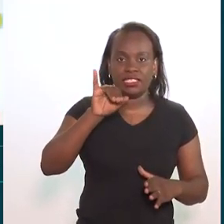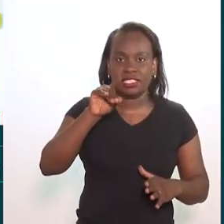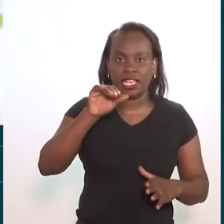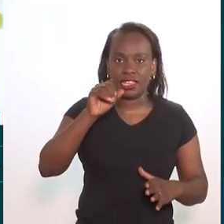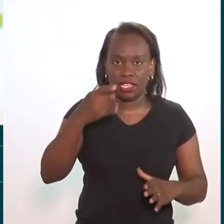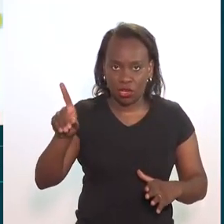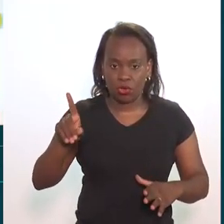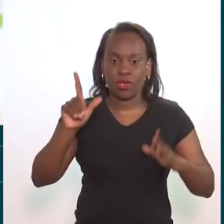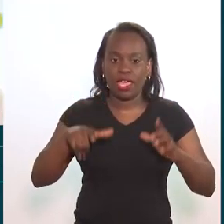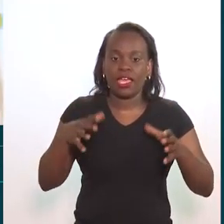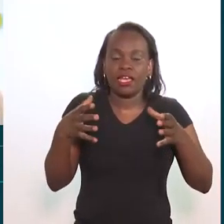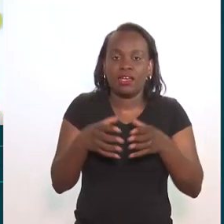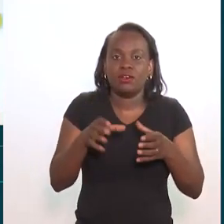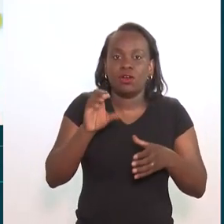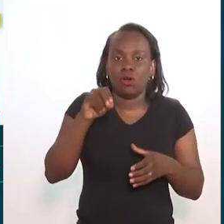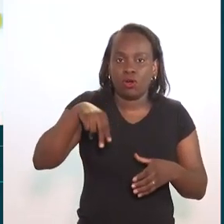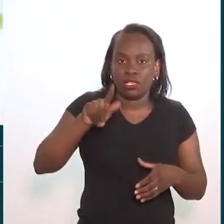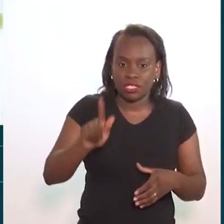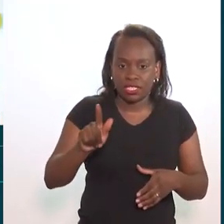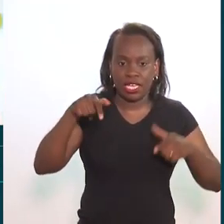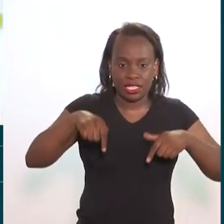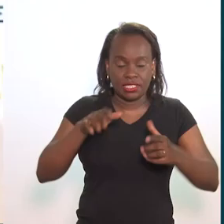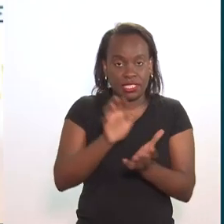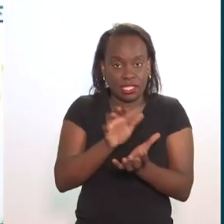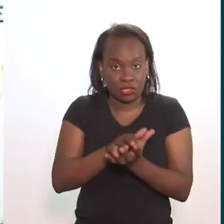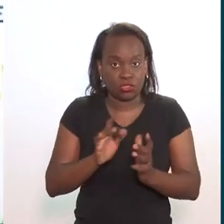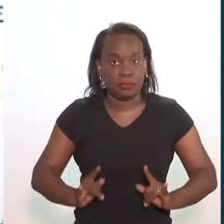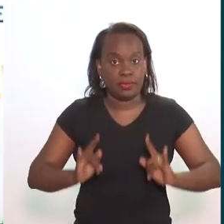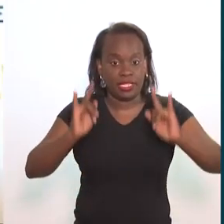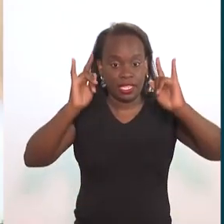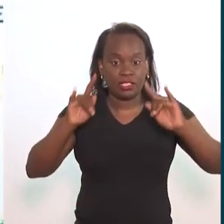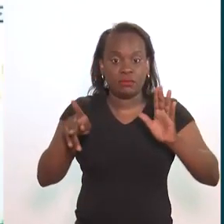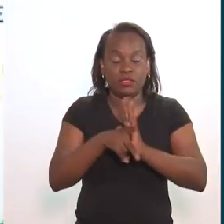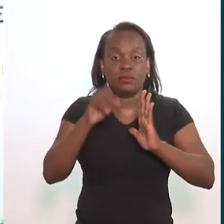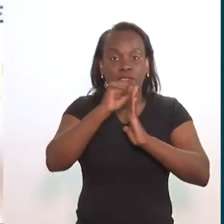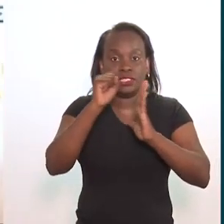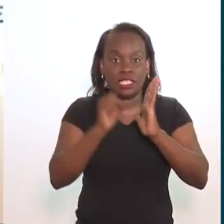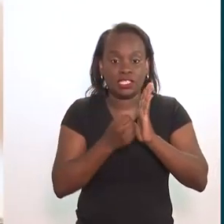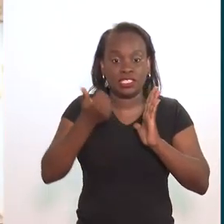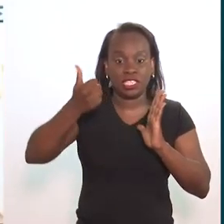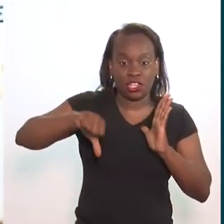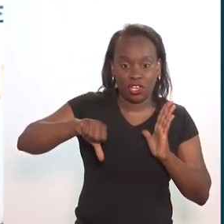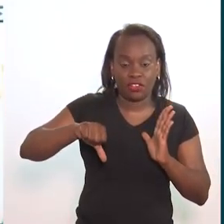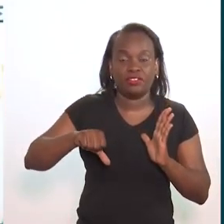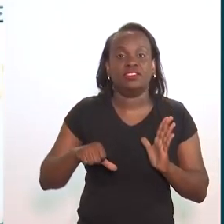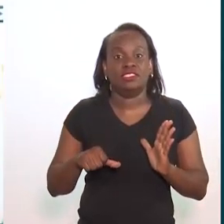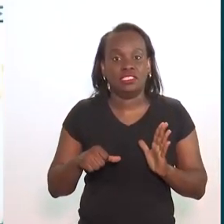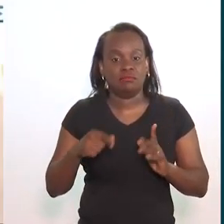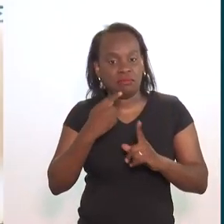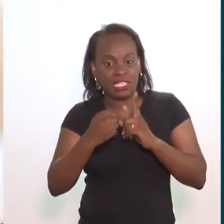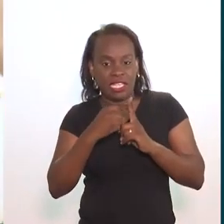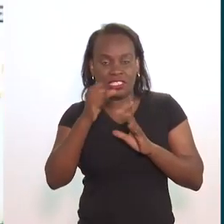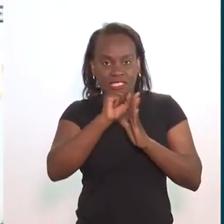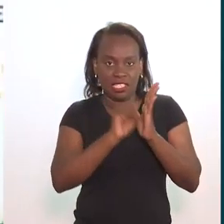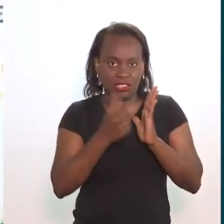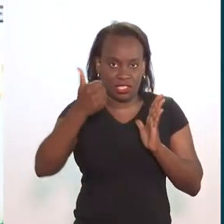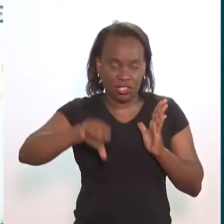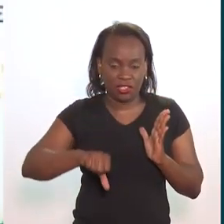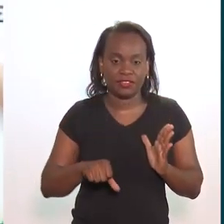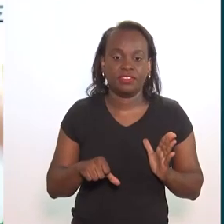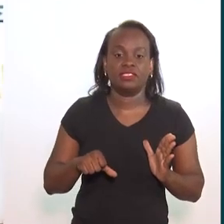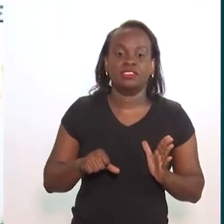uma associação, né, que é uma ONG, aqui em Santa Cruz, num prédio do século XIX, primeira metade do